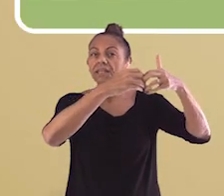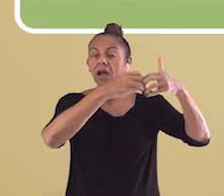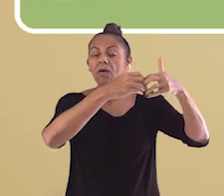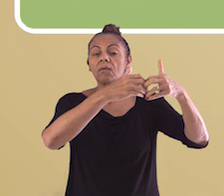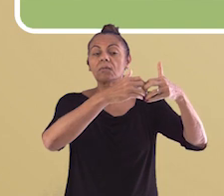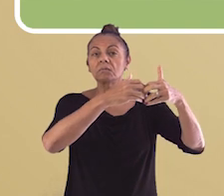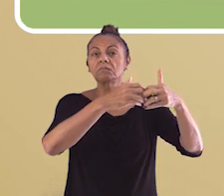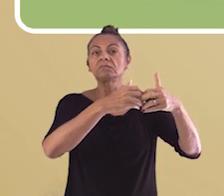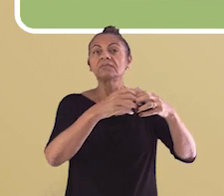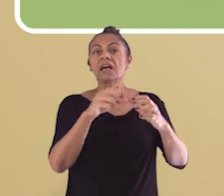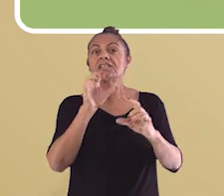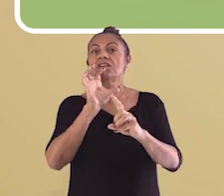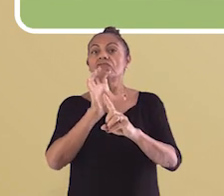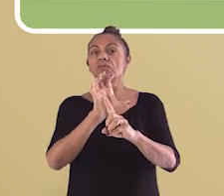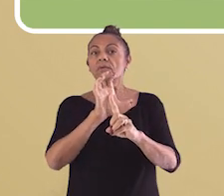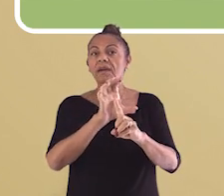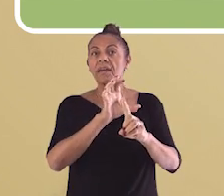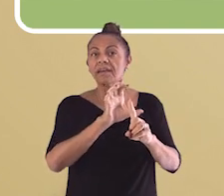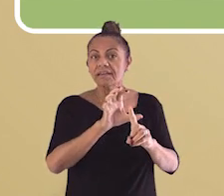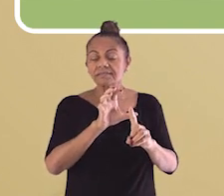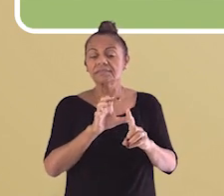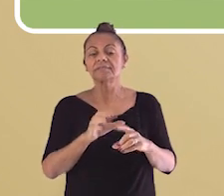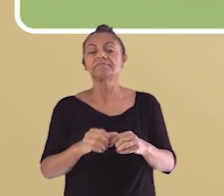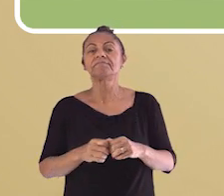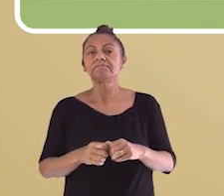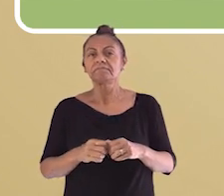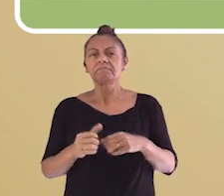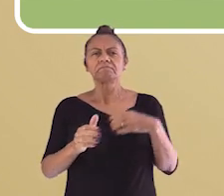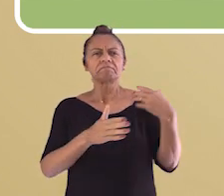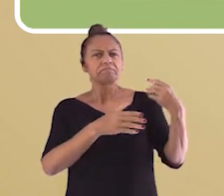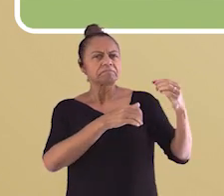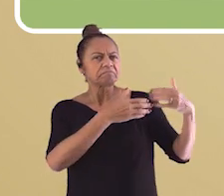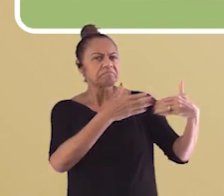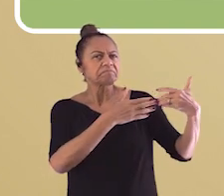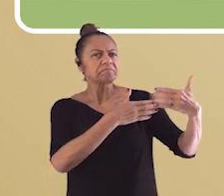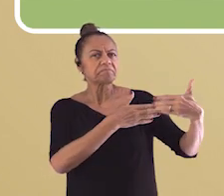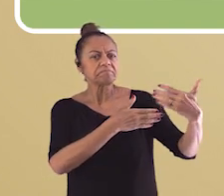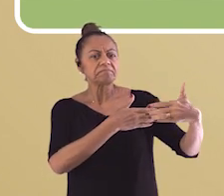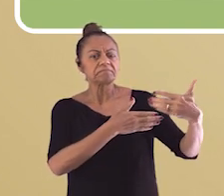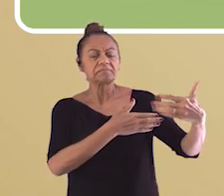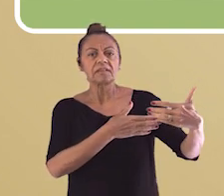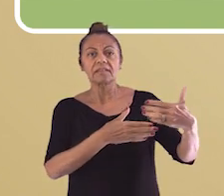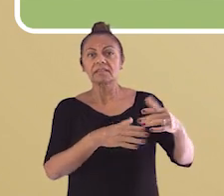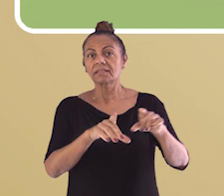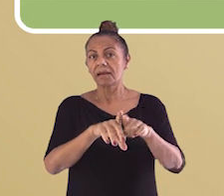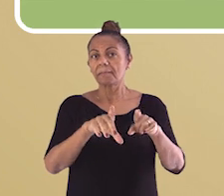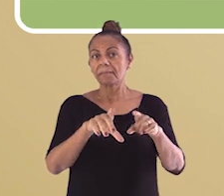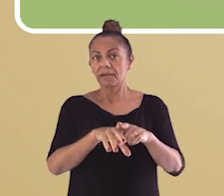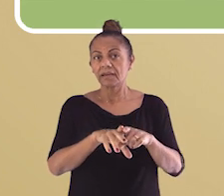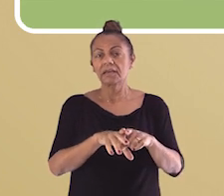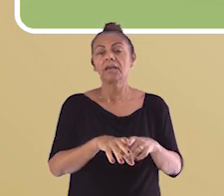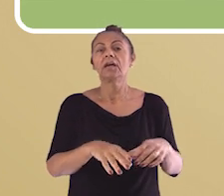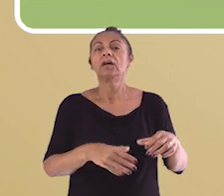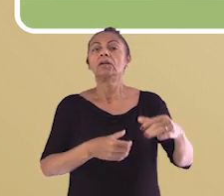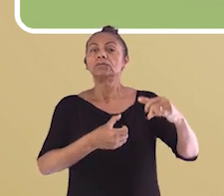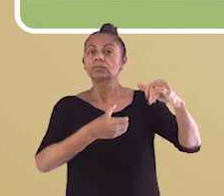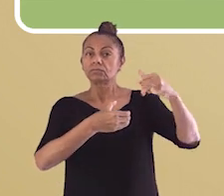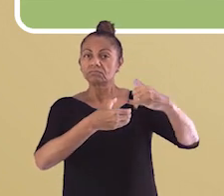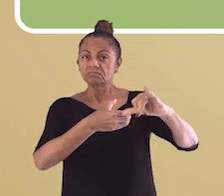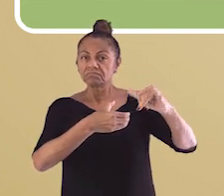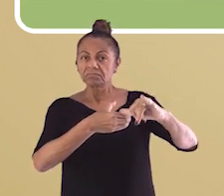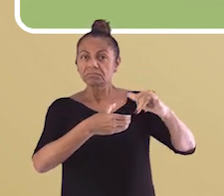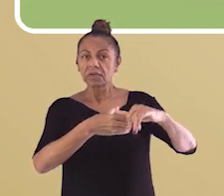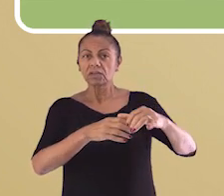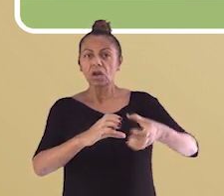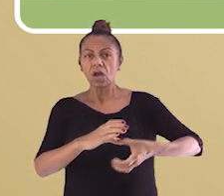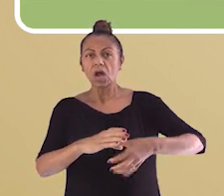da queima do carvão mineral e do petróleo, além dos impactos da extração do petróleo, começaram a ser